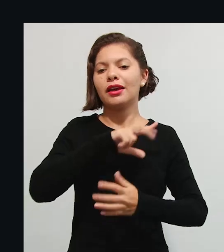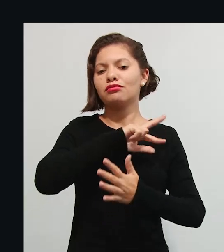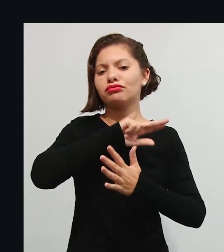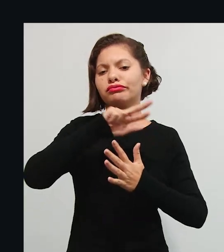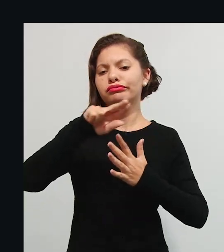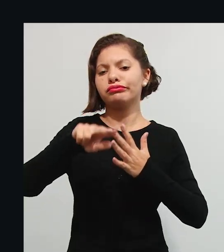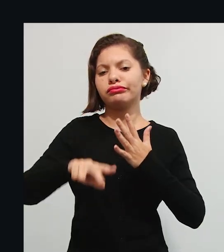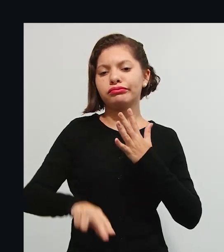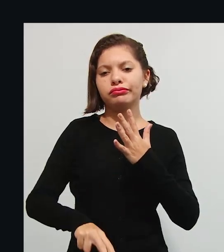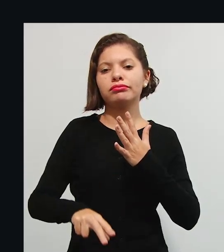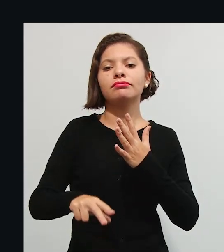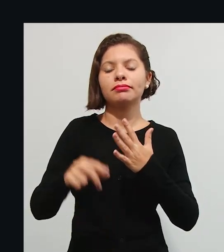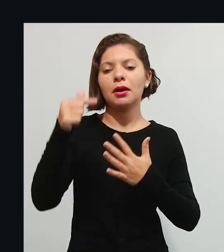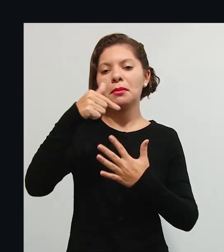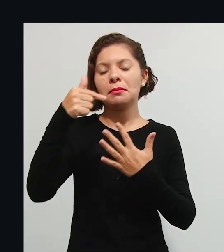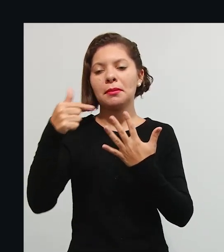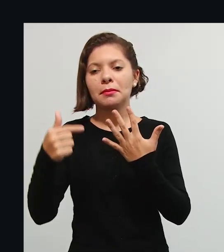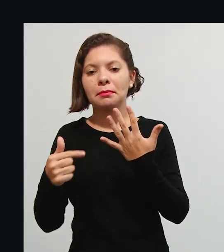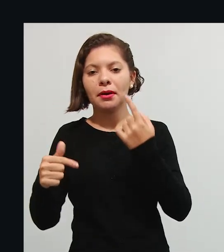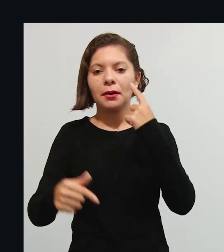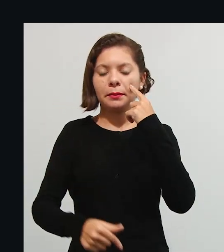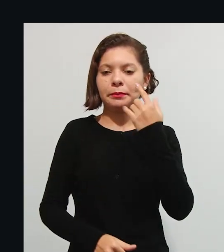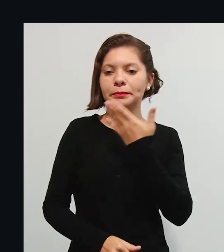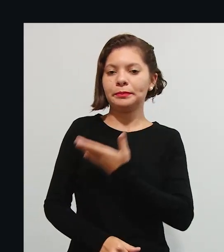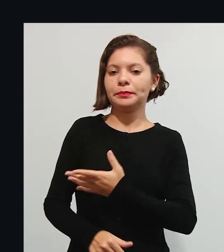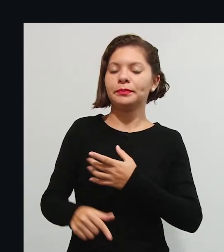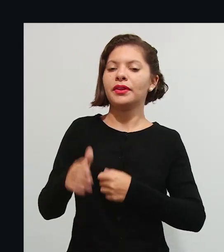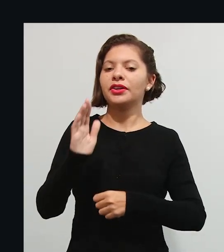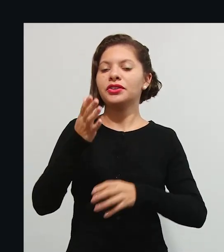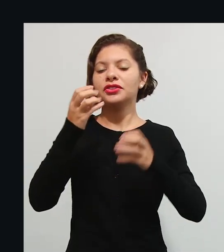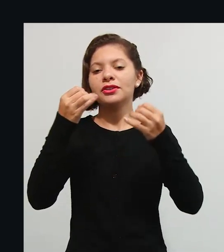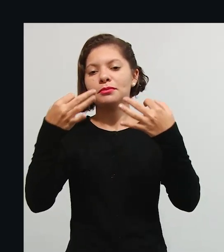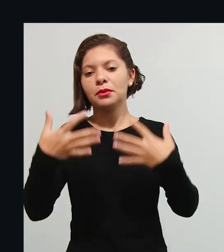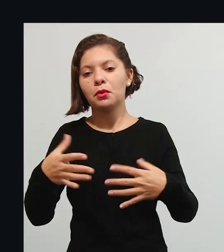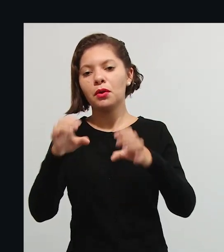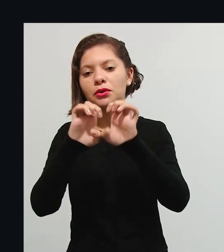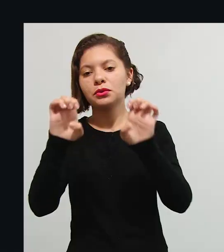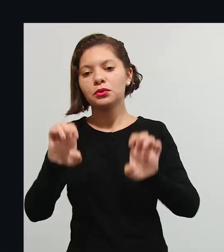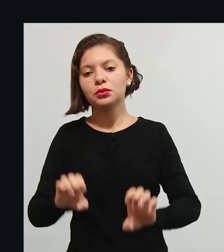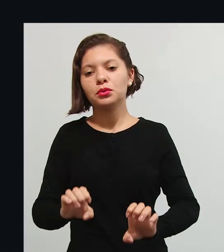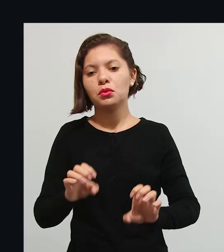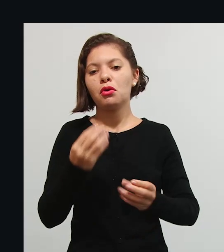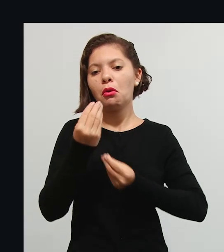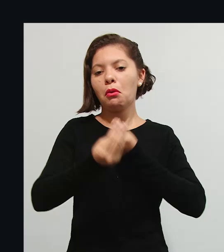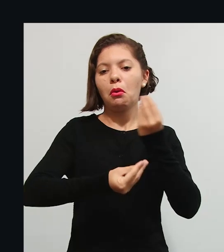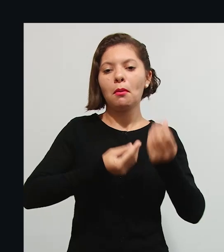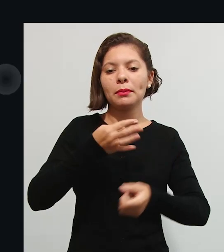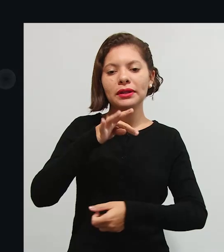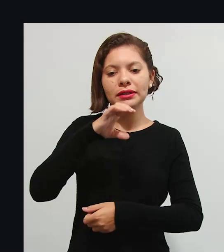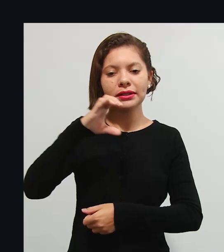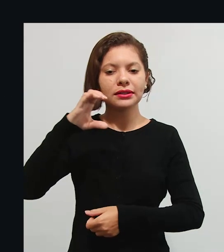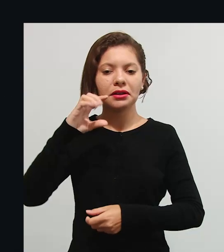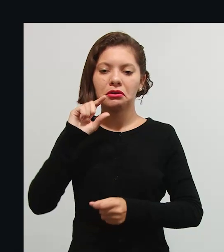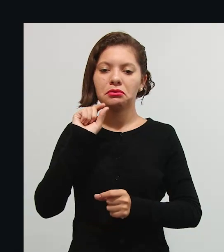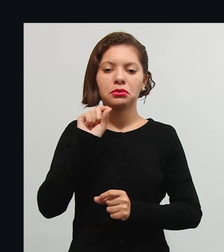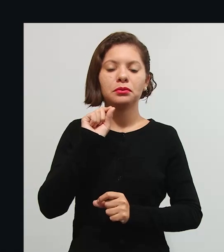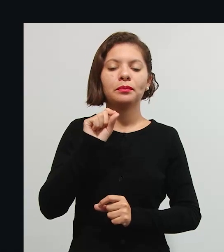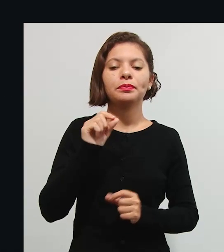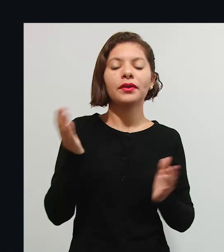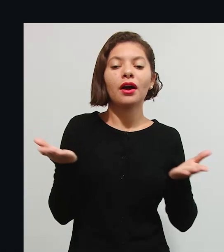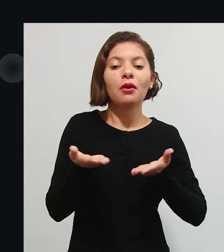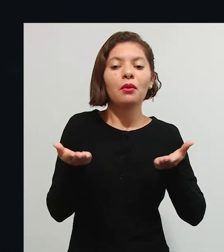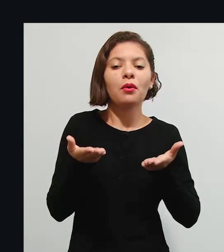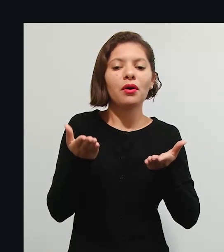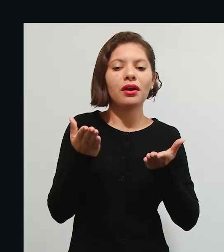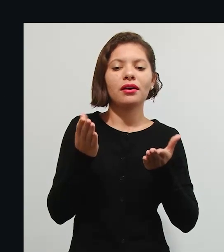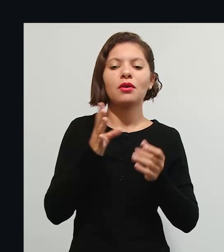desde a coordenação, a gente já viu as atribuições, a estrutura, a defesa, o fluxo. E agora a gente vai conhecer mais